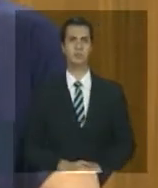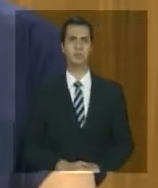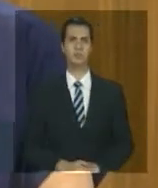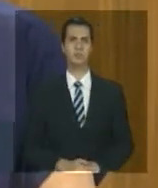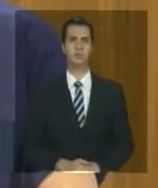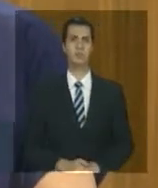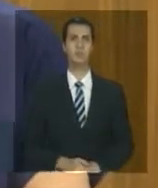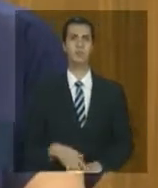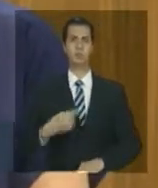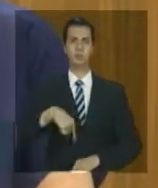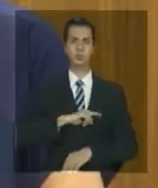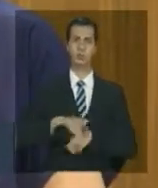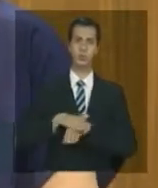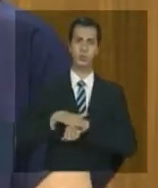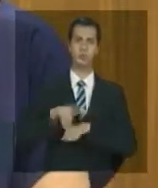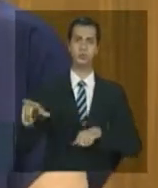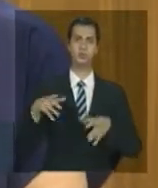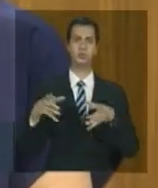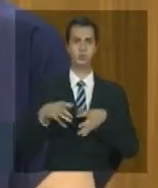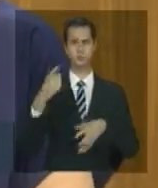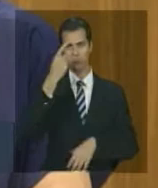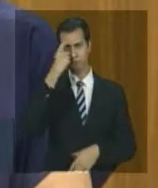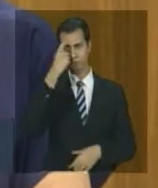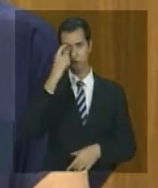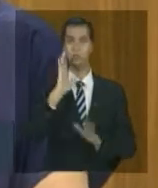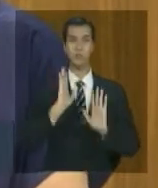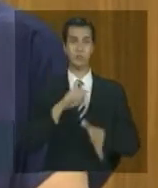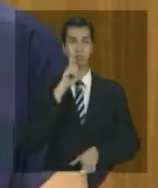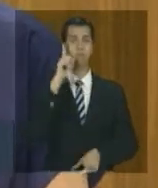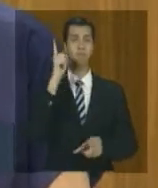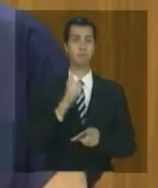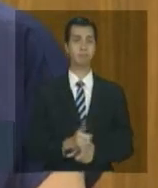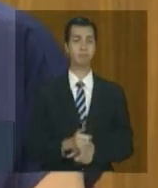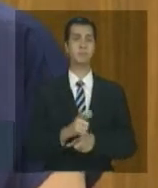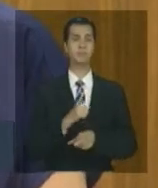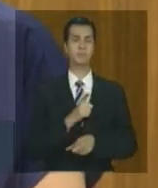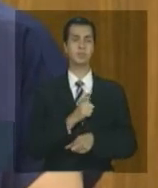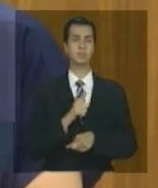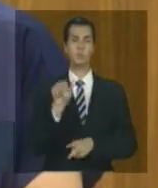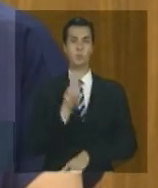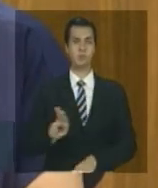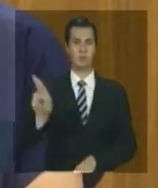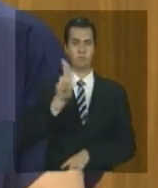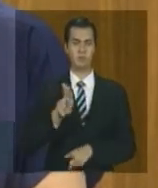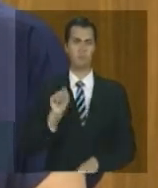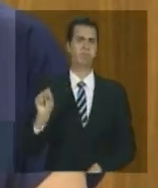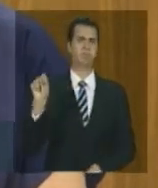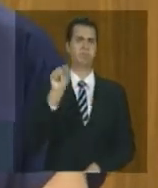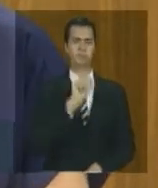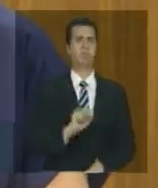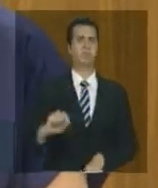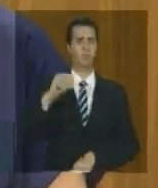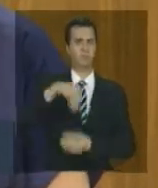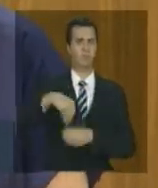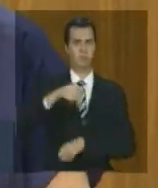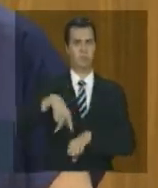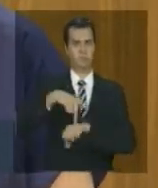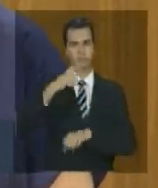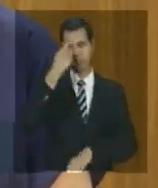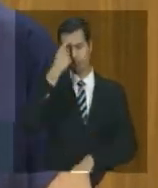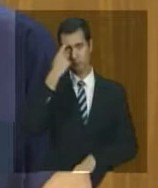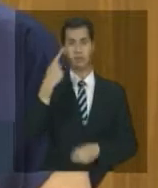autoridades indianas sobre esse assunto. Nós já identificamos várias instituições na Índia, tanto em Nova